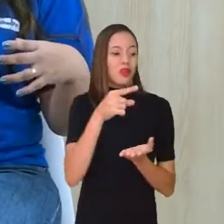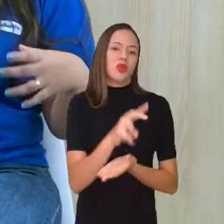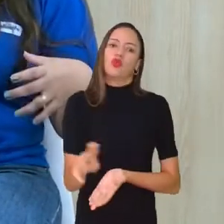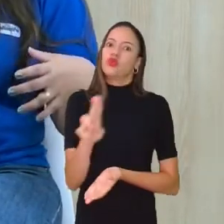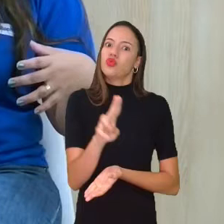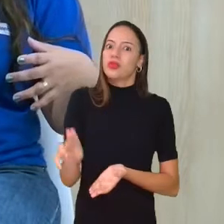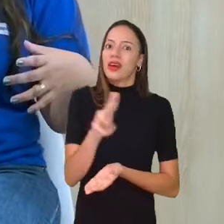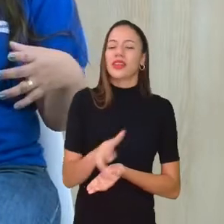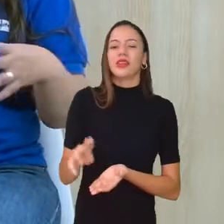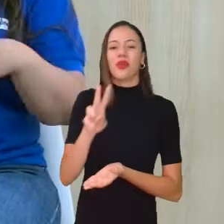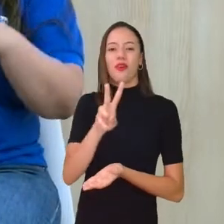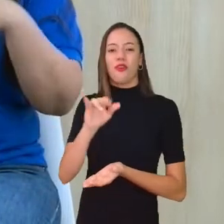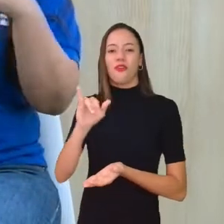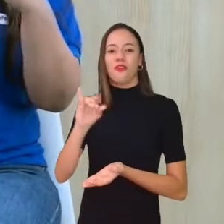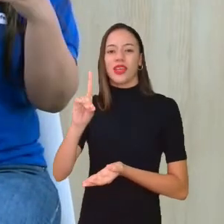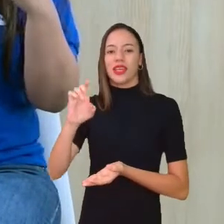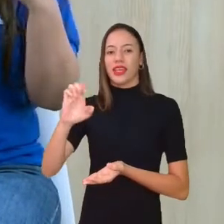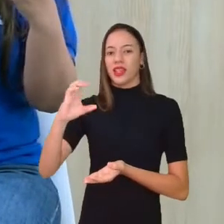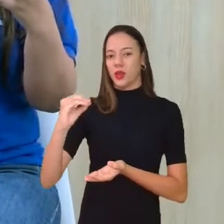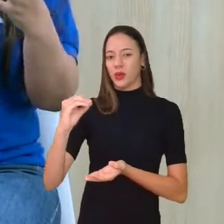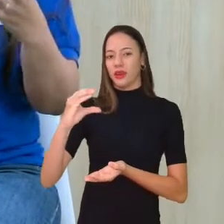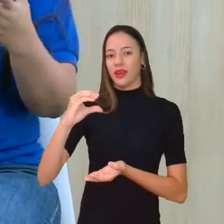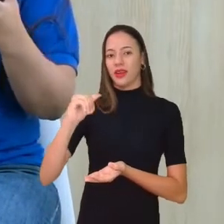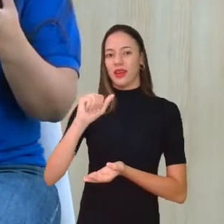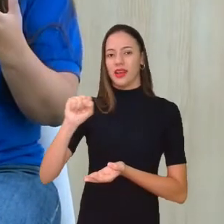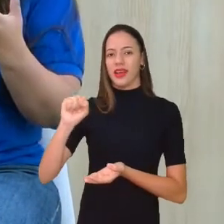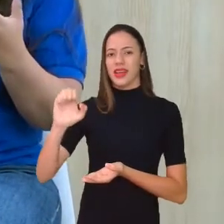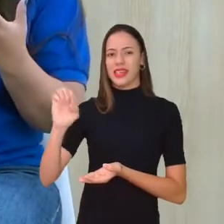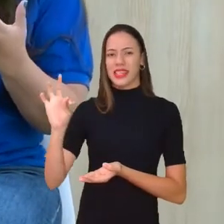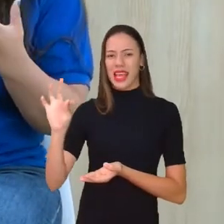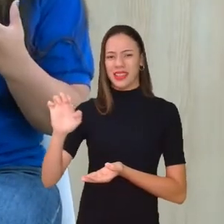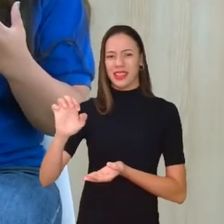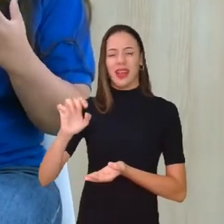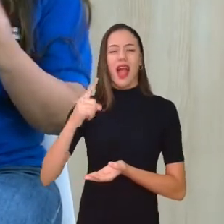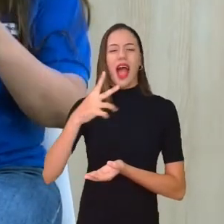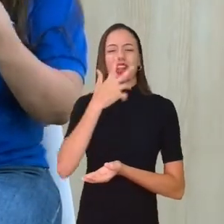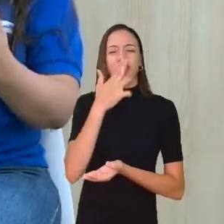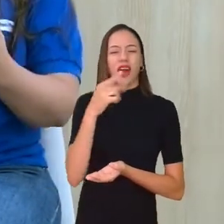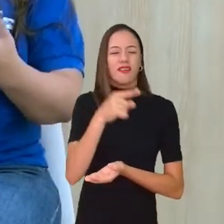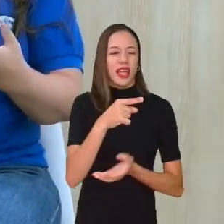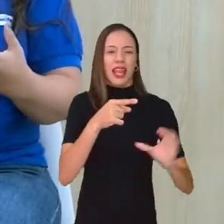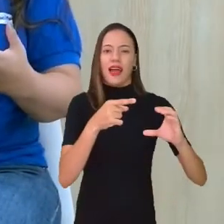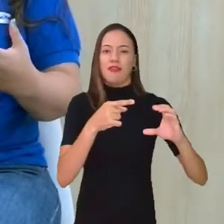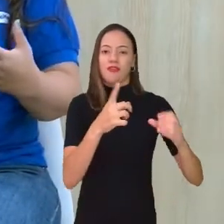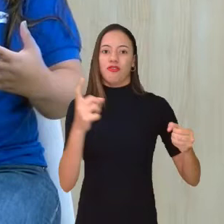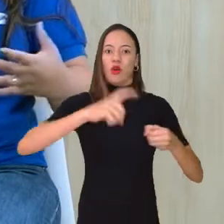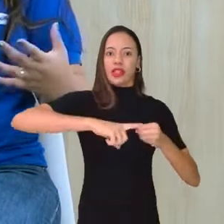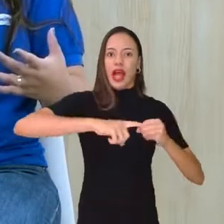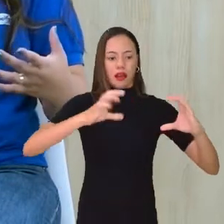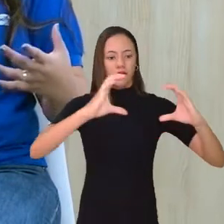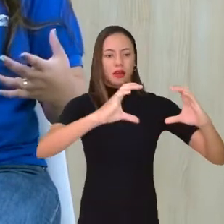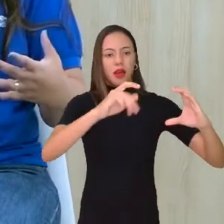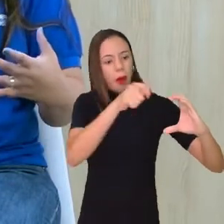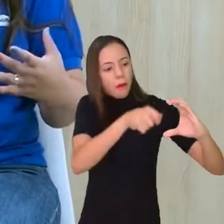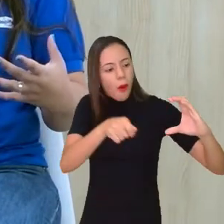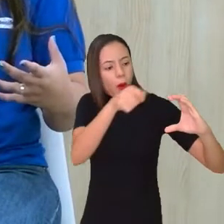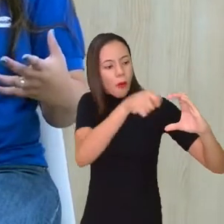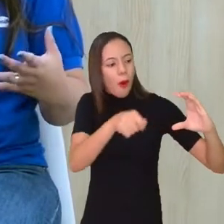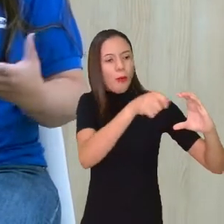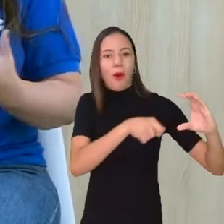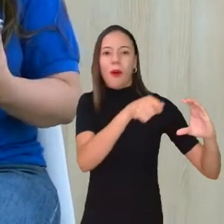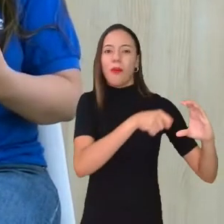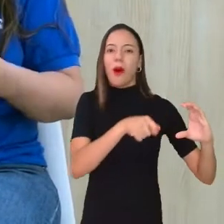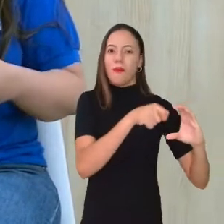nesse videocassete e tudo, também achava que era para voltar, Tiago. Toda vez que o filme acabasse ali, o